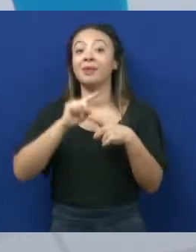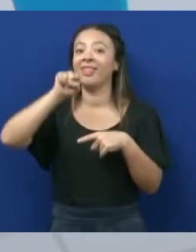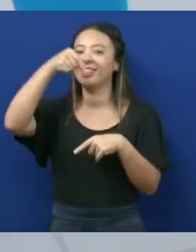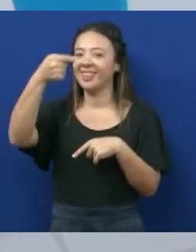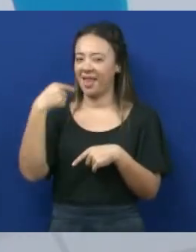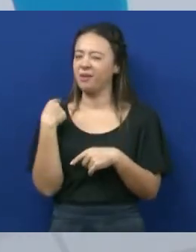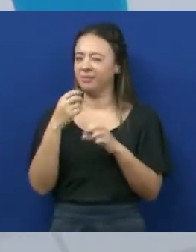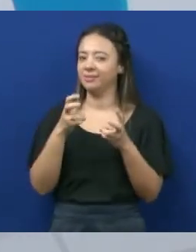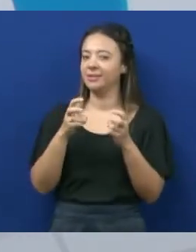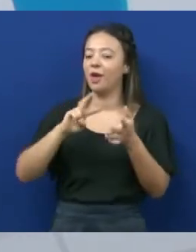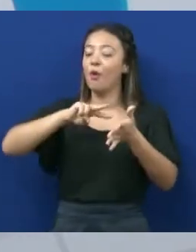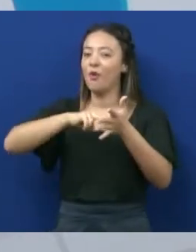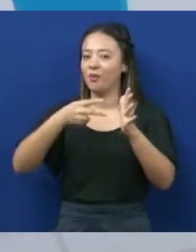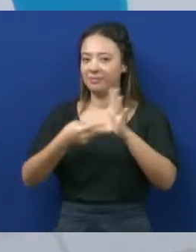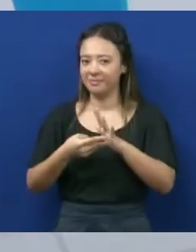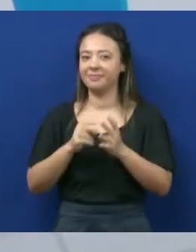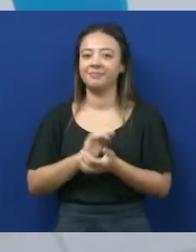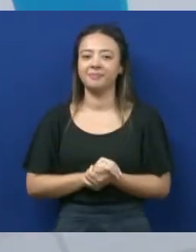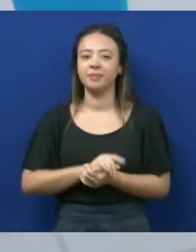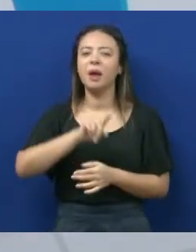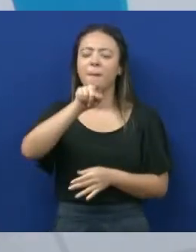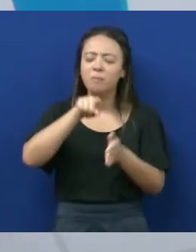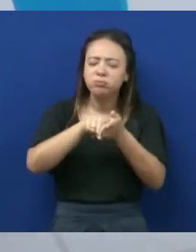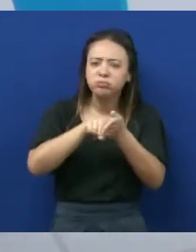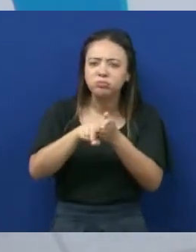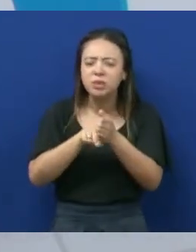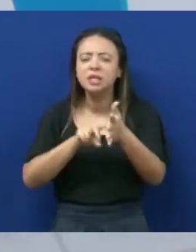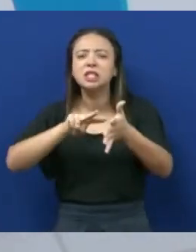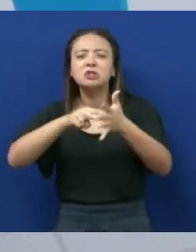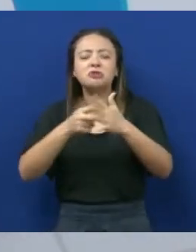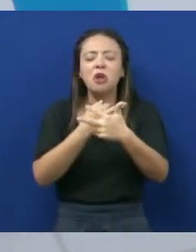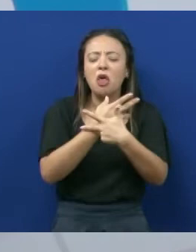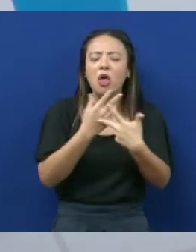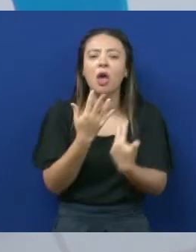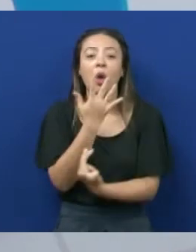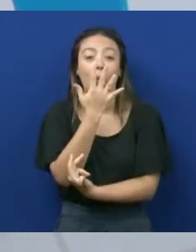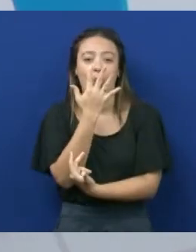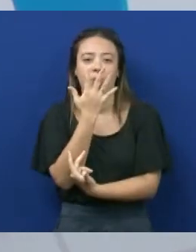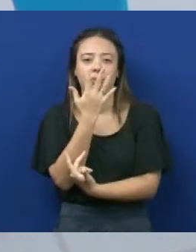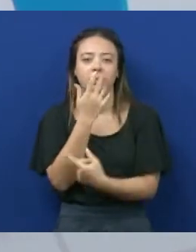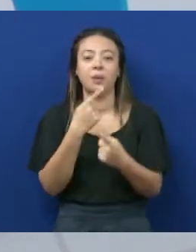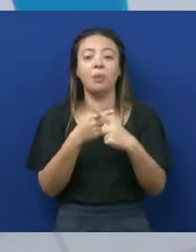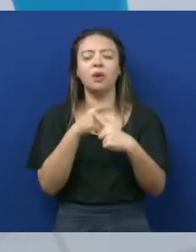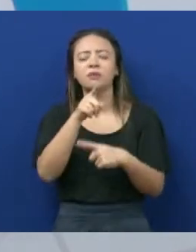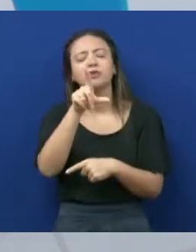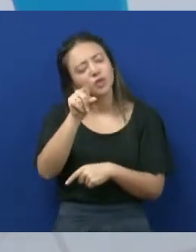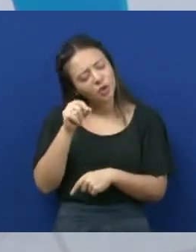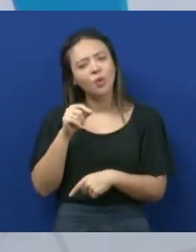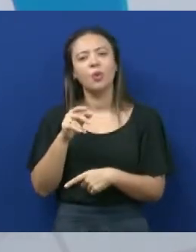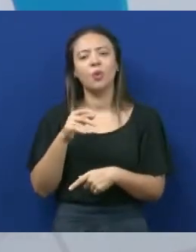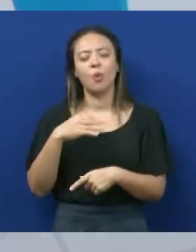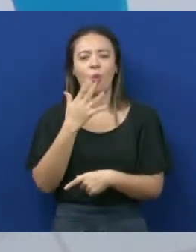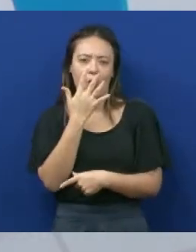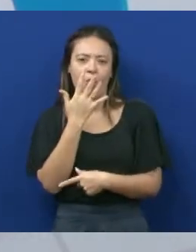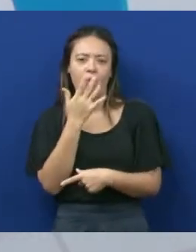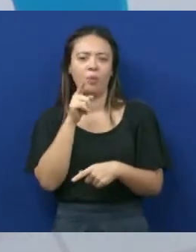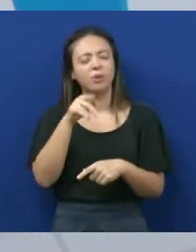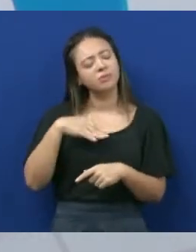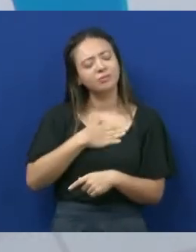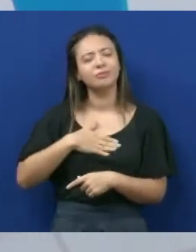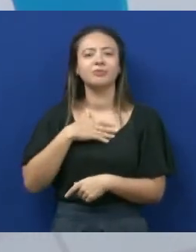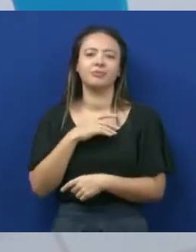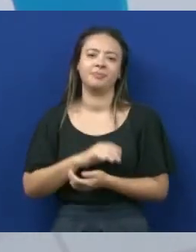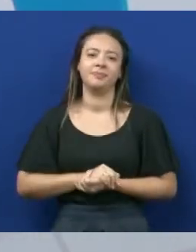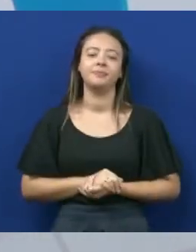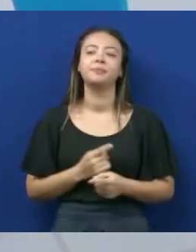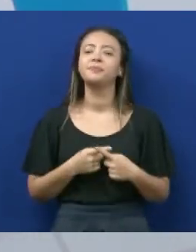depois? Pesquise, procure qual é o significado de cada cor e por que você escolheu uma determinada cor para usar, tá, gente? Vamos aqui